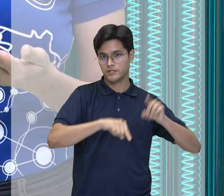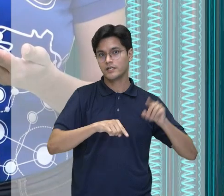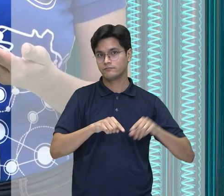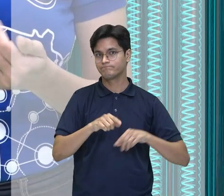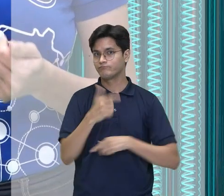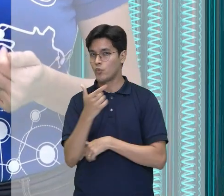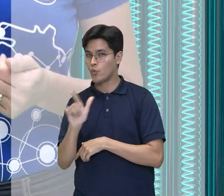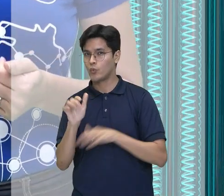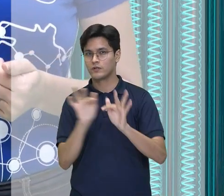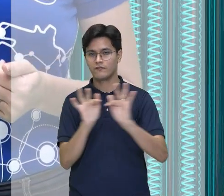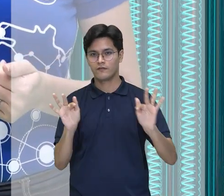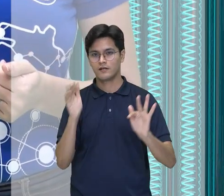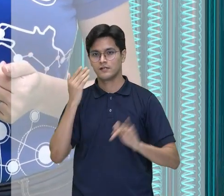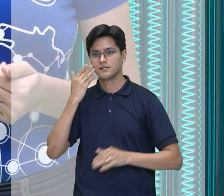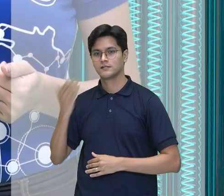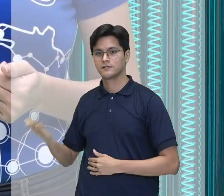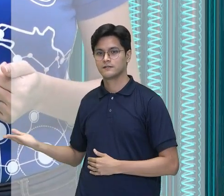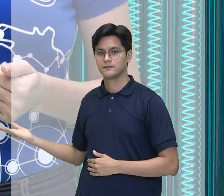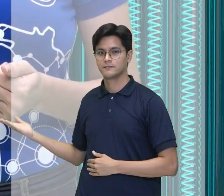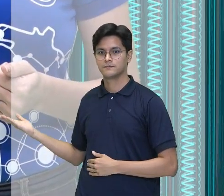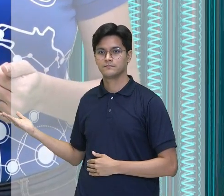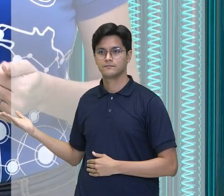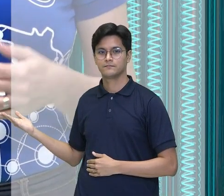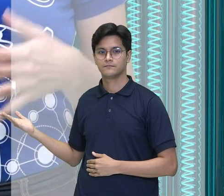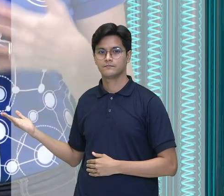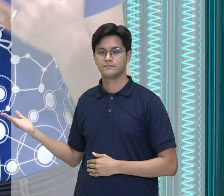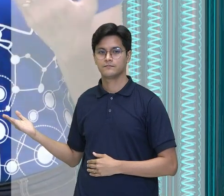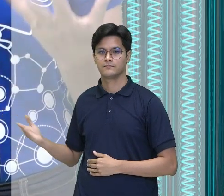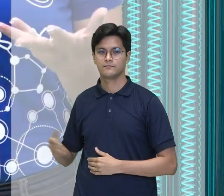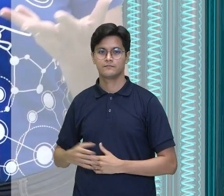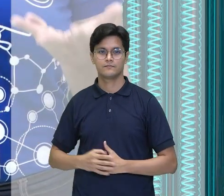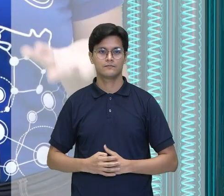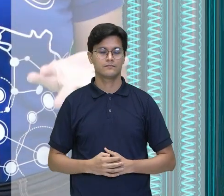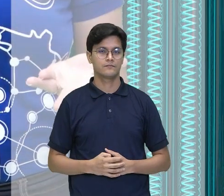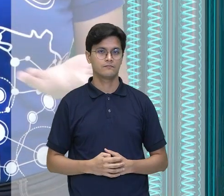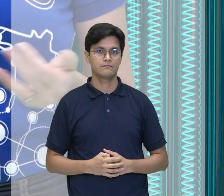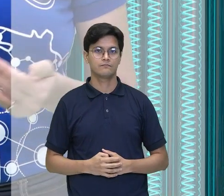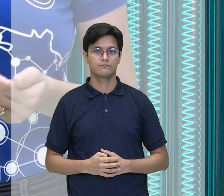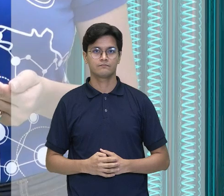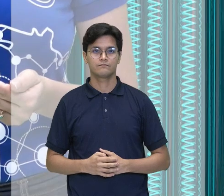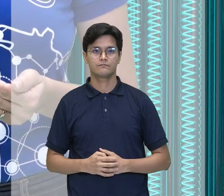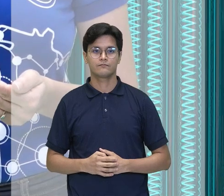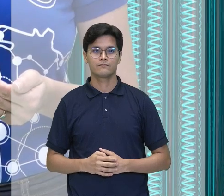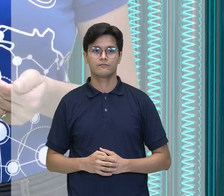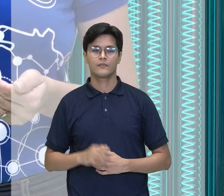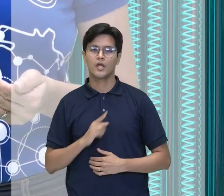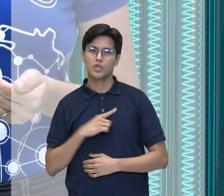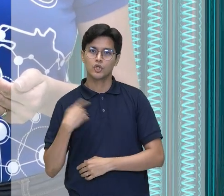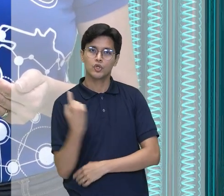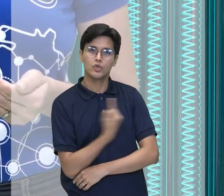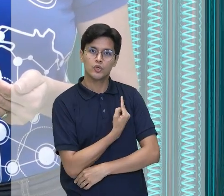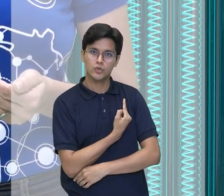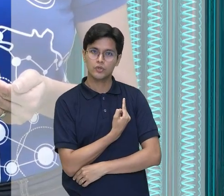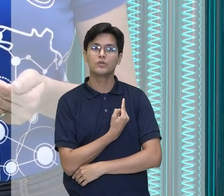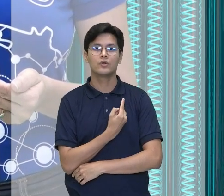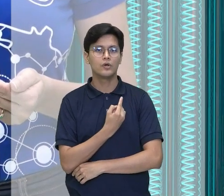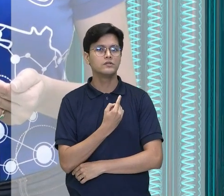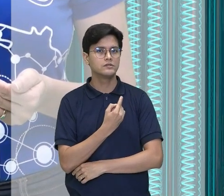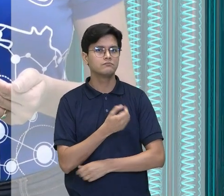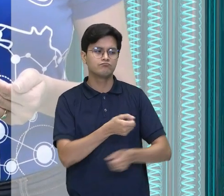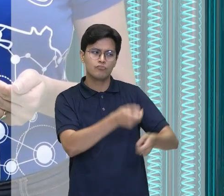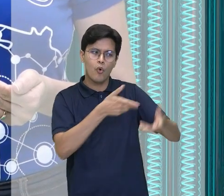é esse ele? E we listen to. Nós escutamos ele, né? O